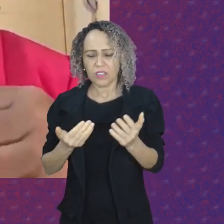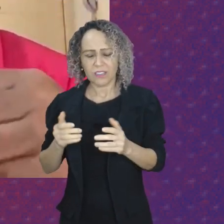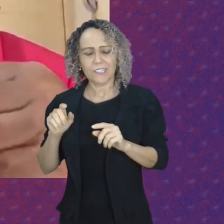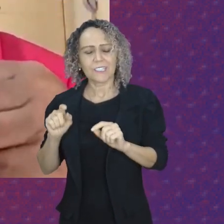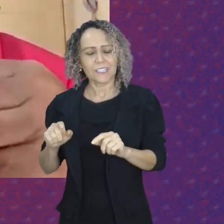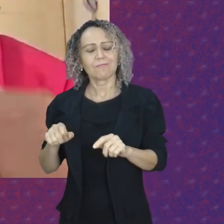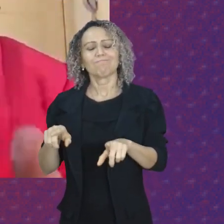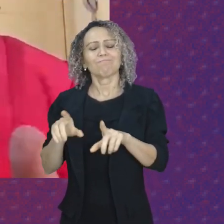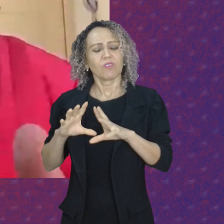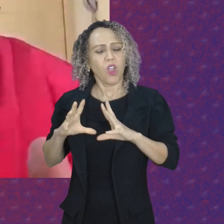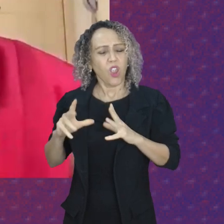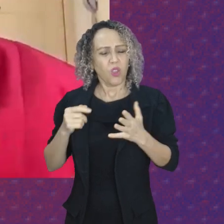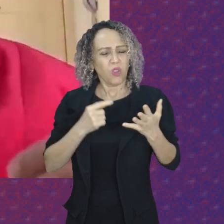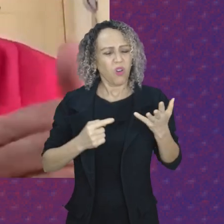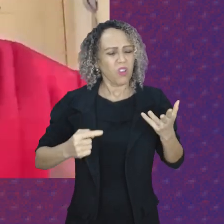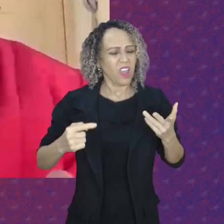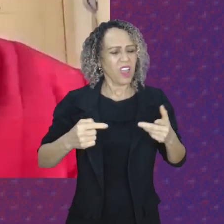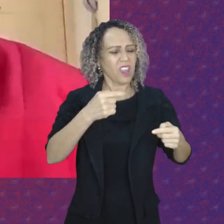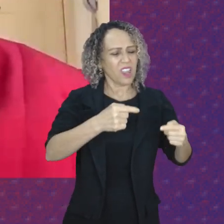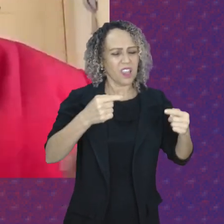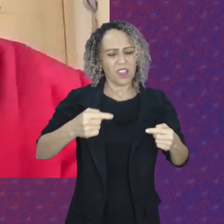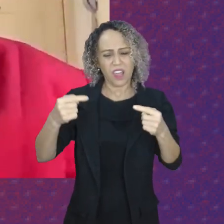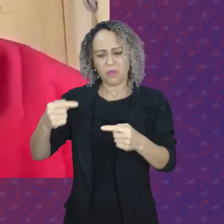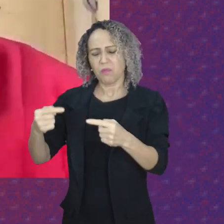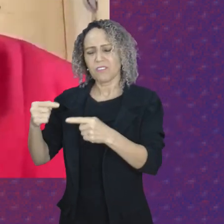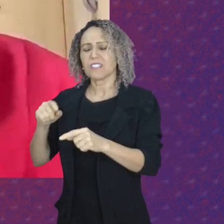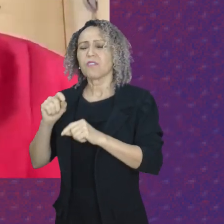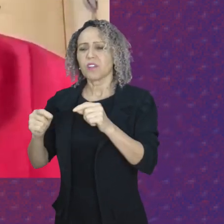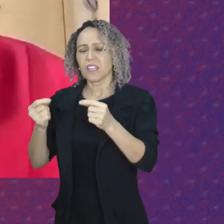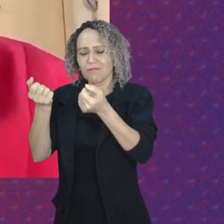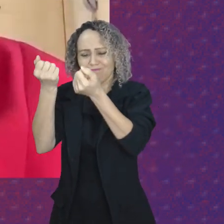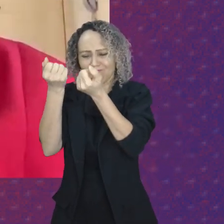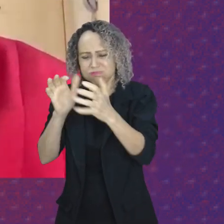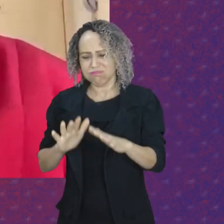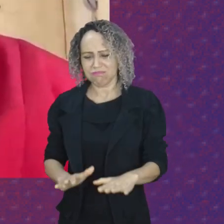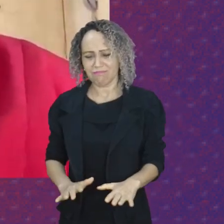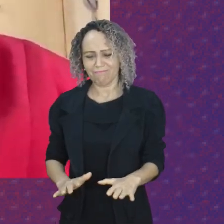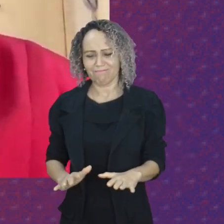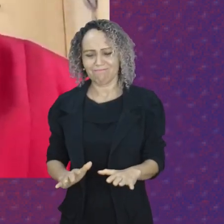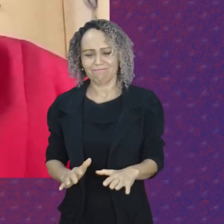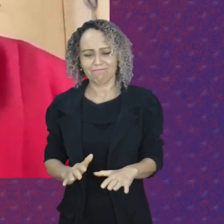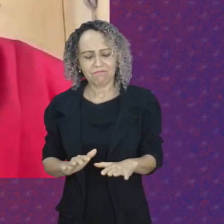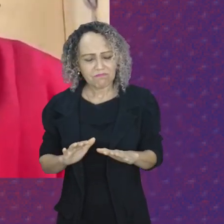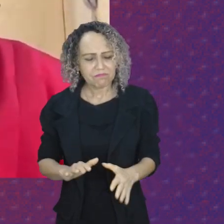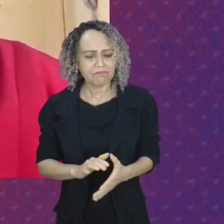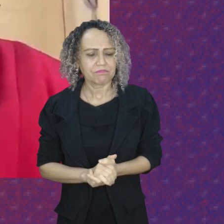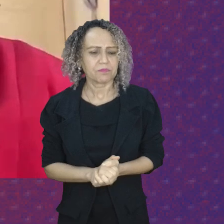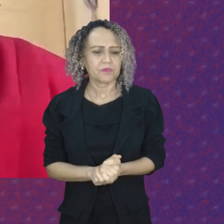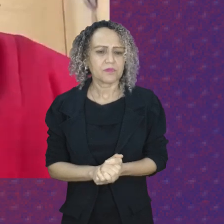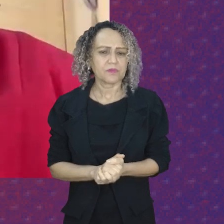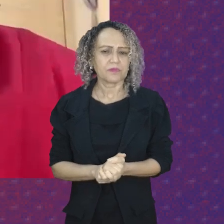política de devastação, né, de destruição, desestruturação muito clara, né?